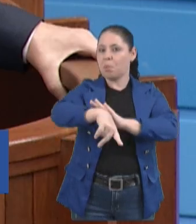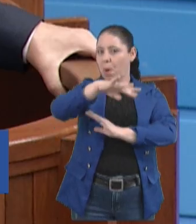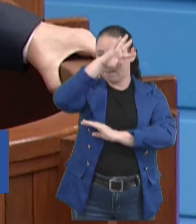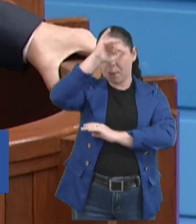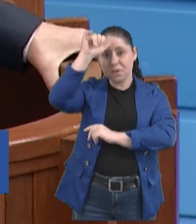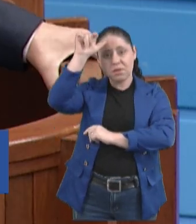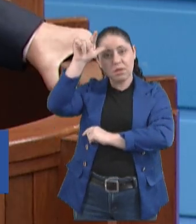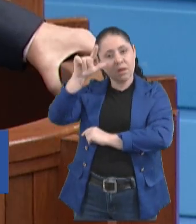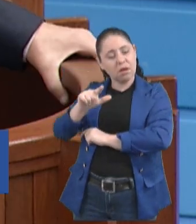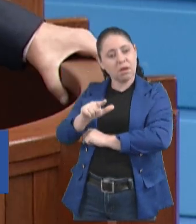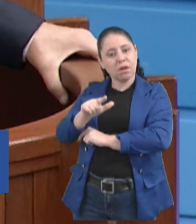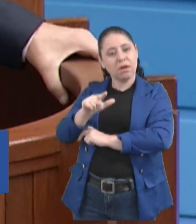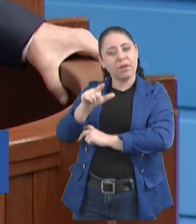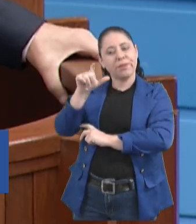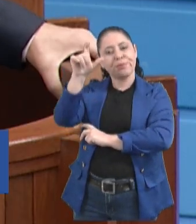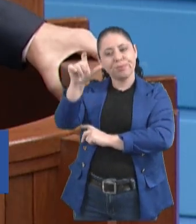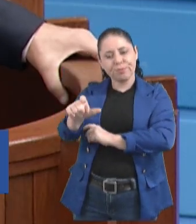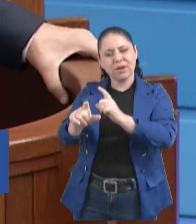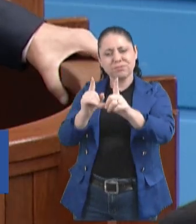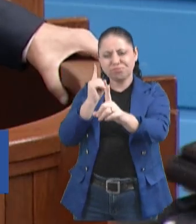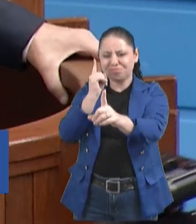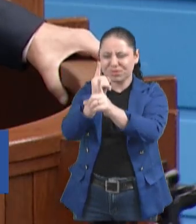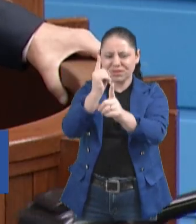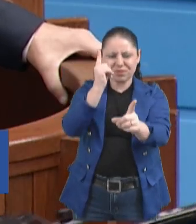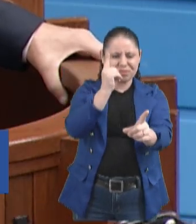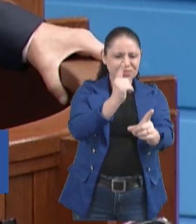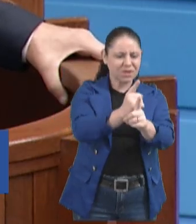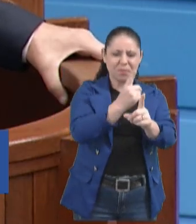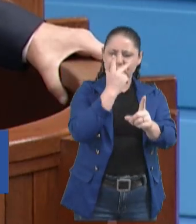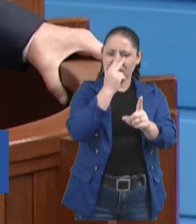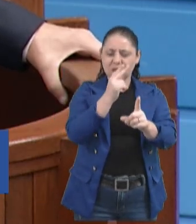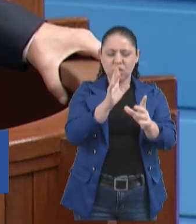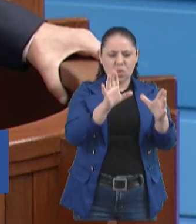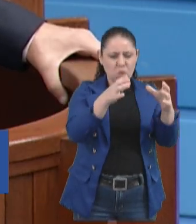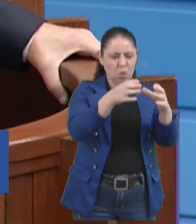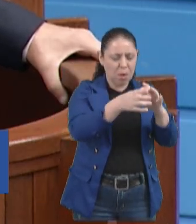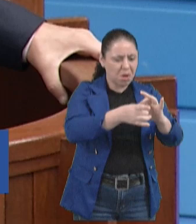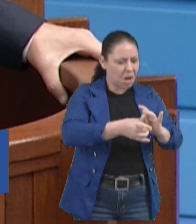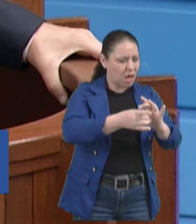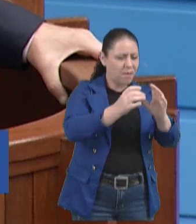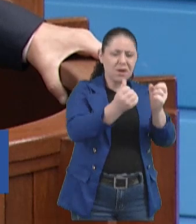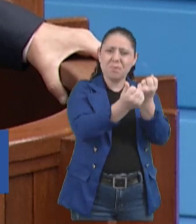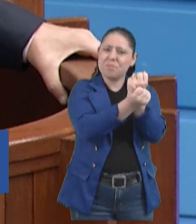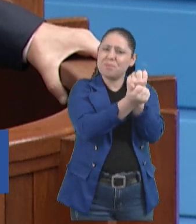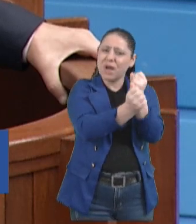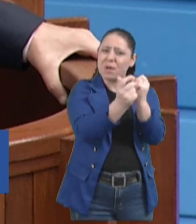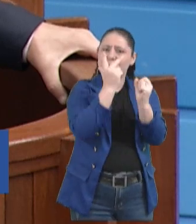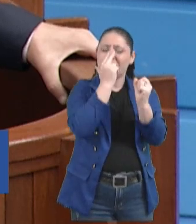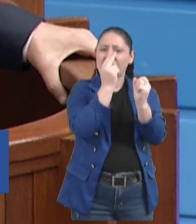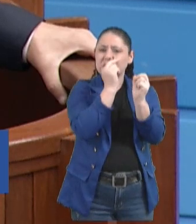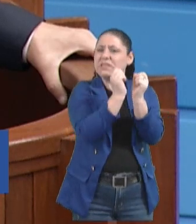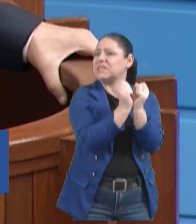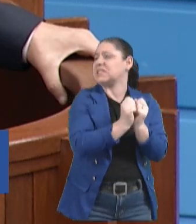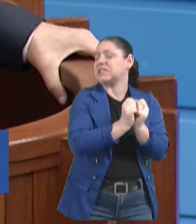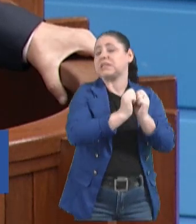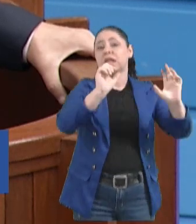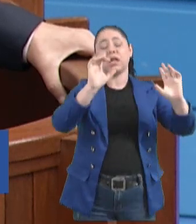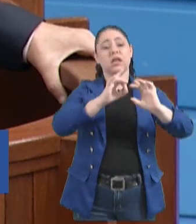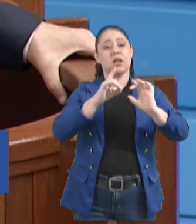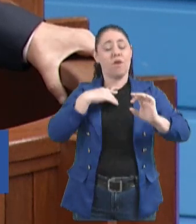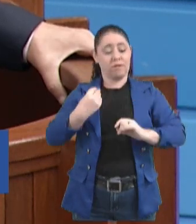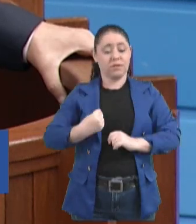do Sul, nós temos a libertação de trabalhadores que vivem